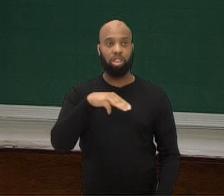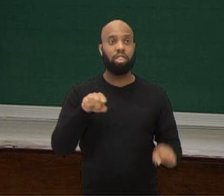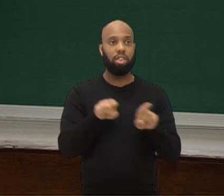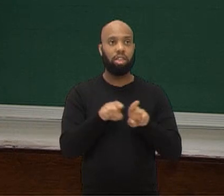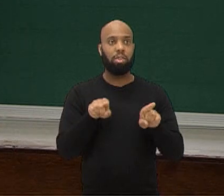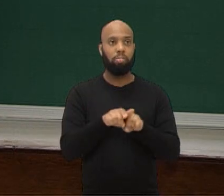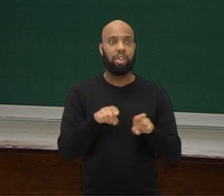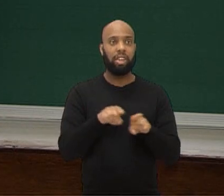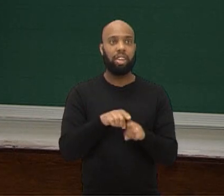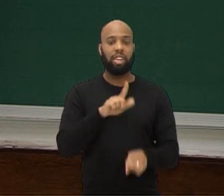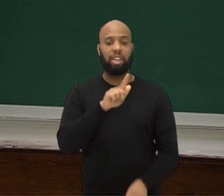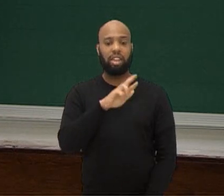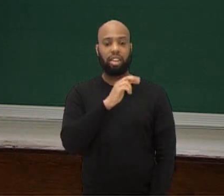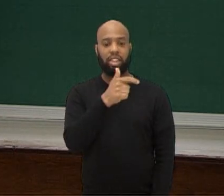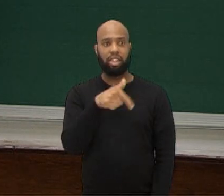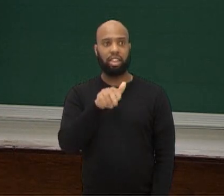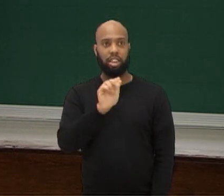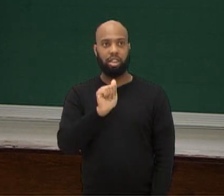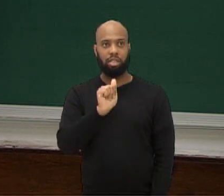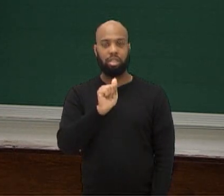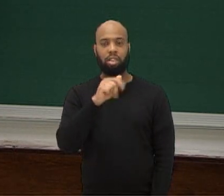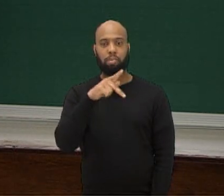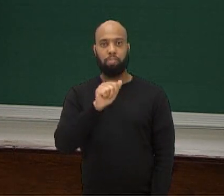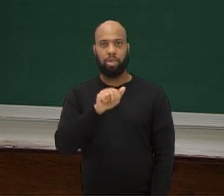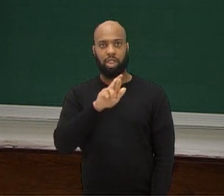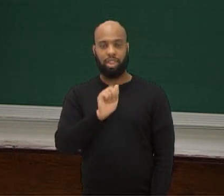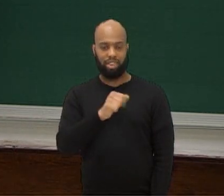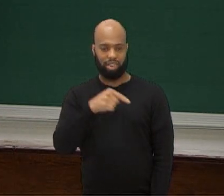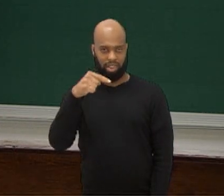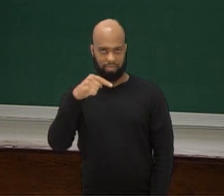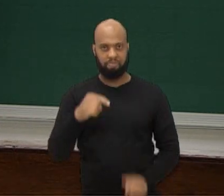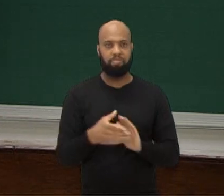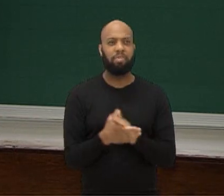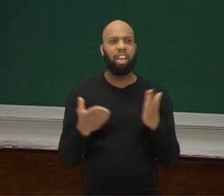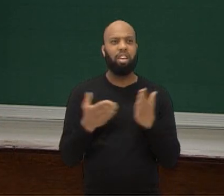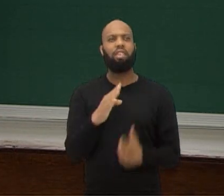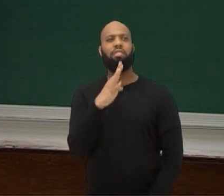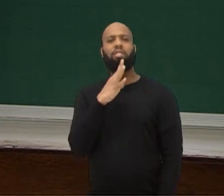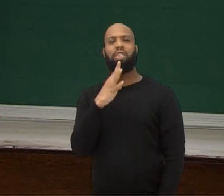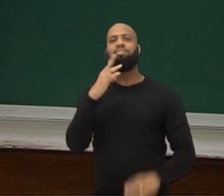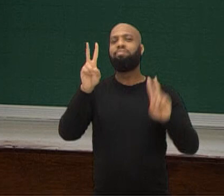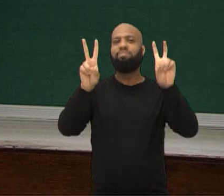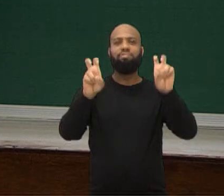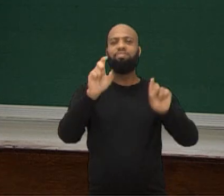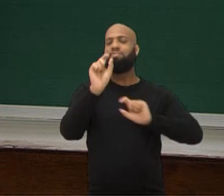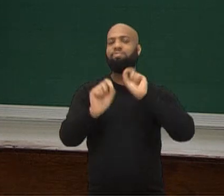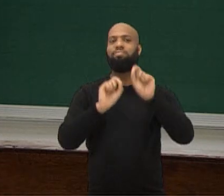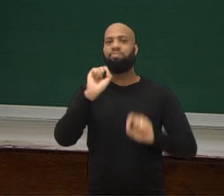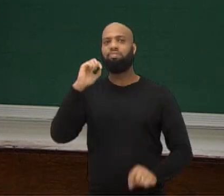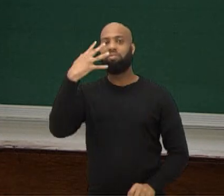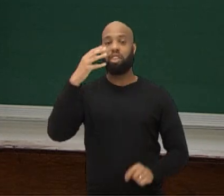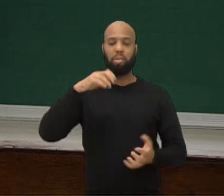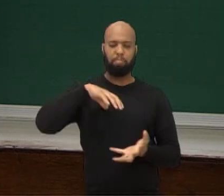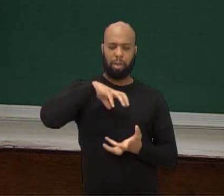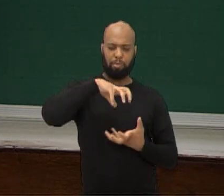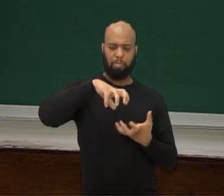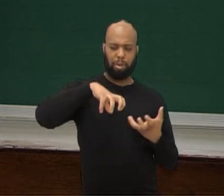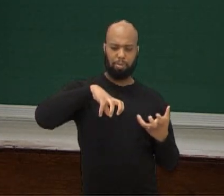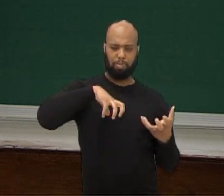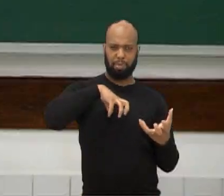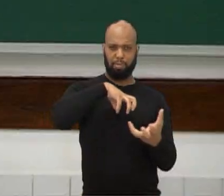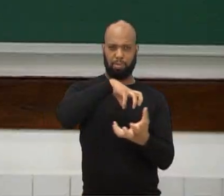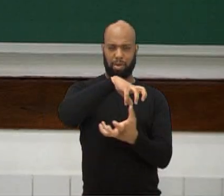1865-1840, Grão-Pará. Certo? Vamos então conhecer sobre essa revolta do período